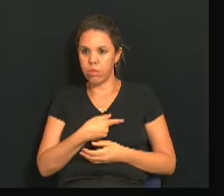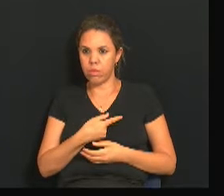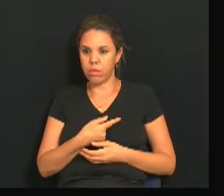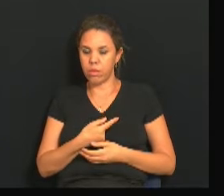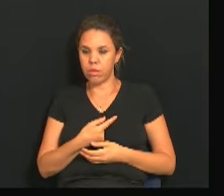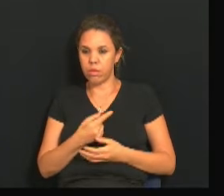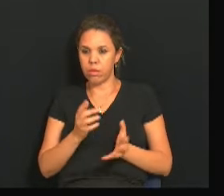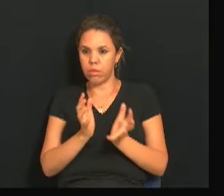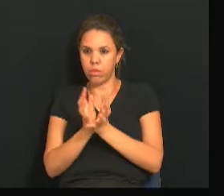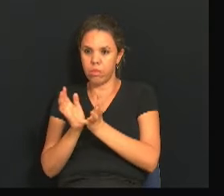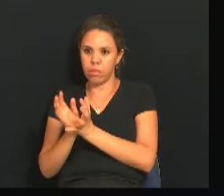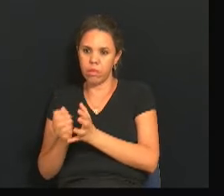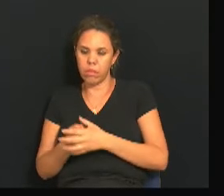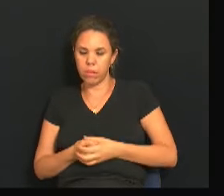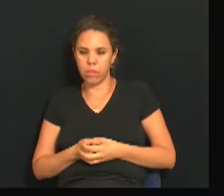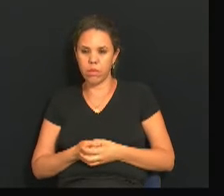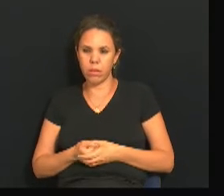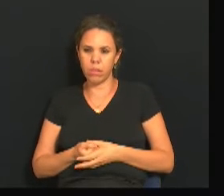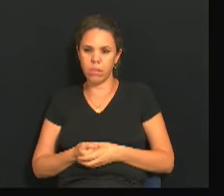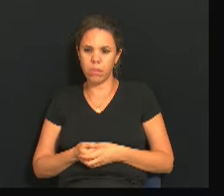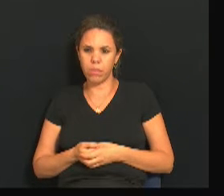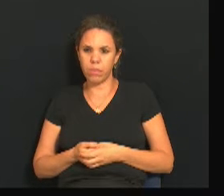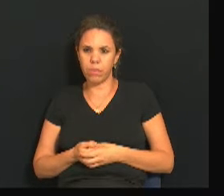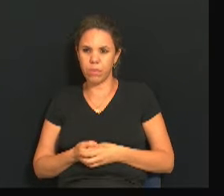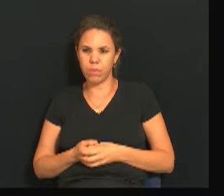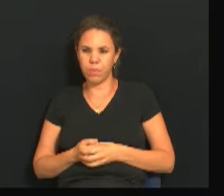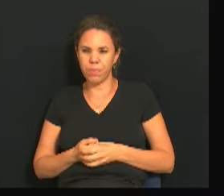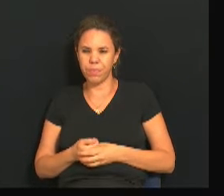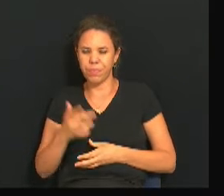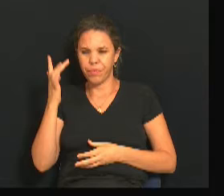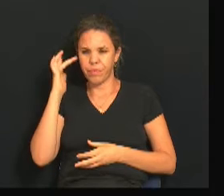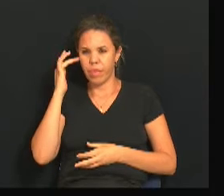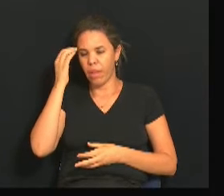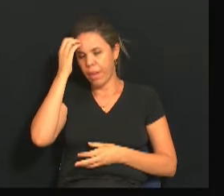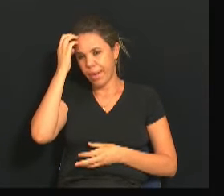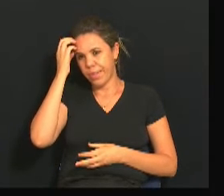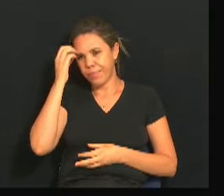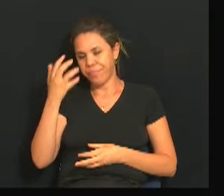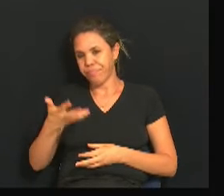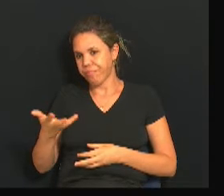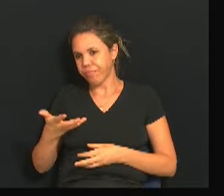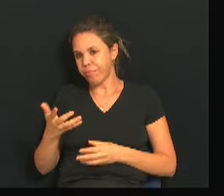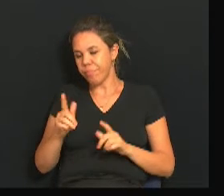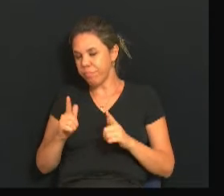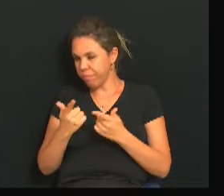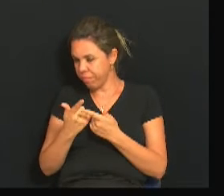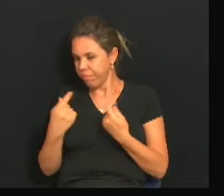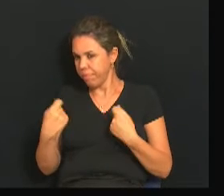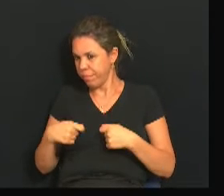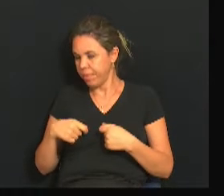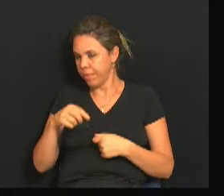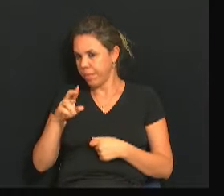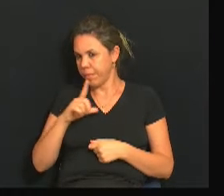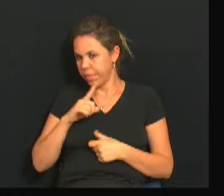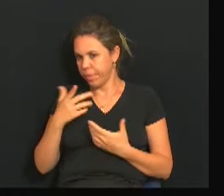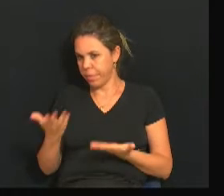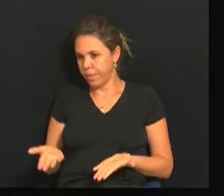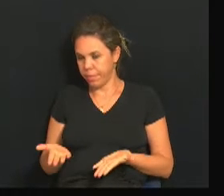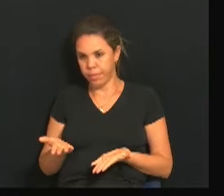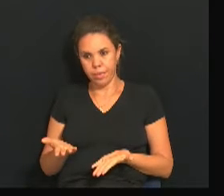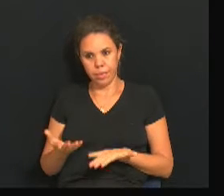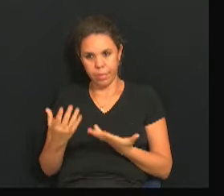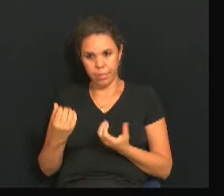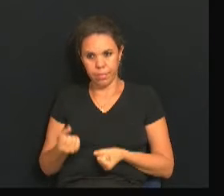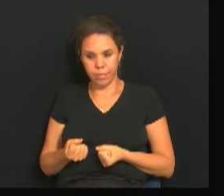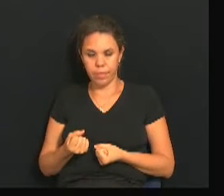coletividade, tá? Então, nesse sentido, que eu acho que a gestão democrática ela é um princípio para a gente. E aí, eu